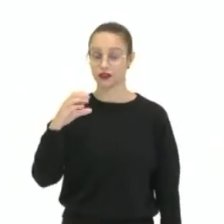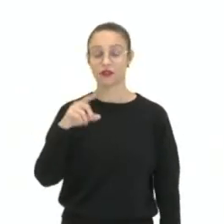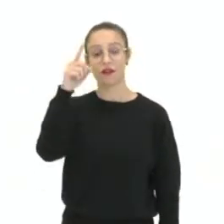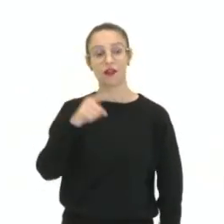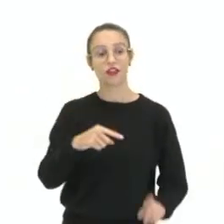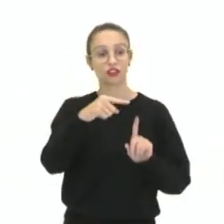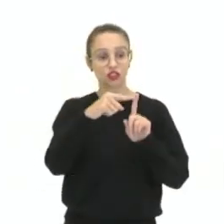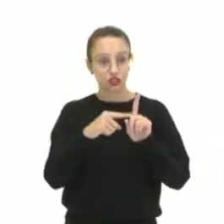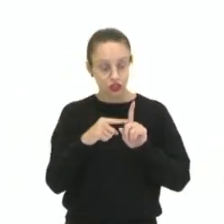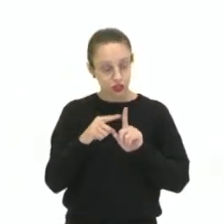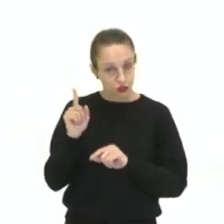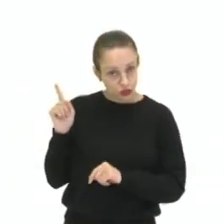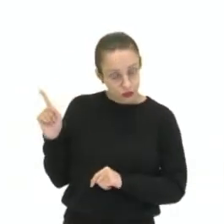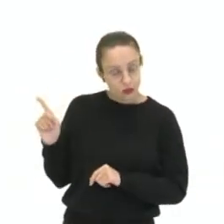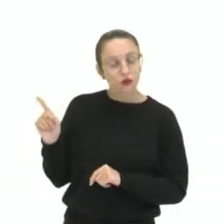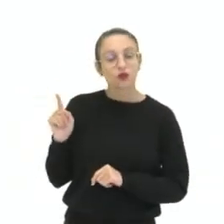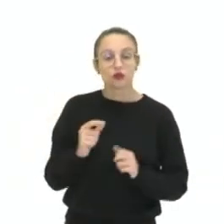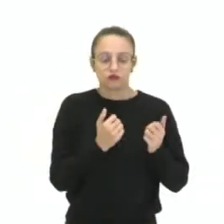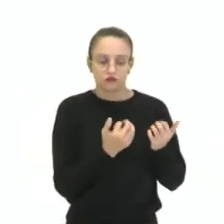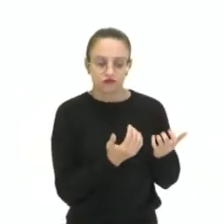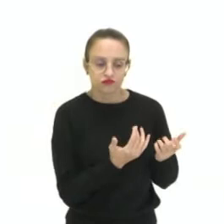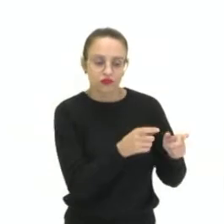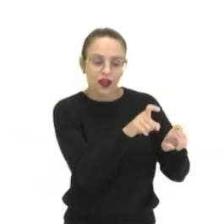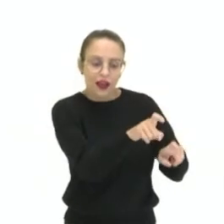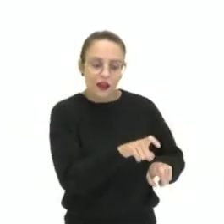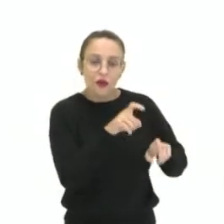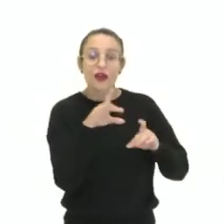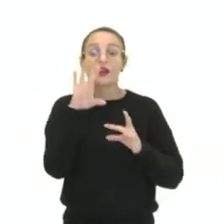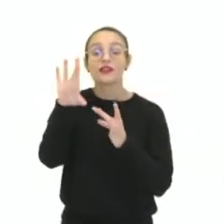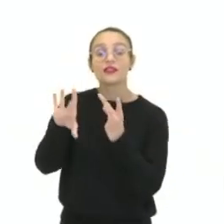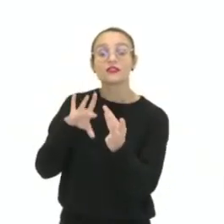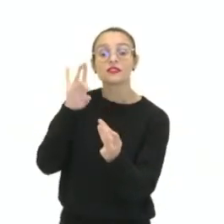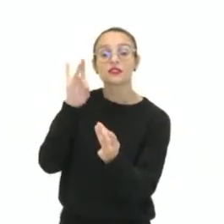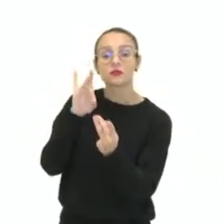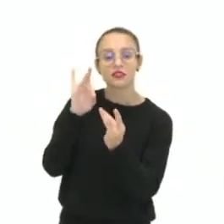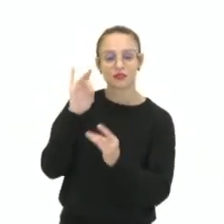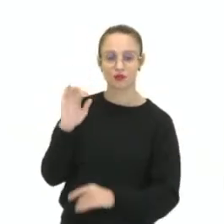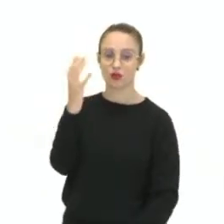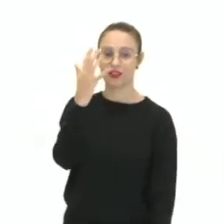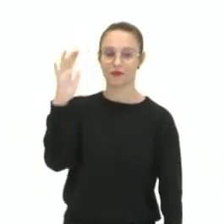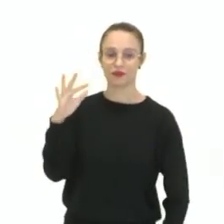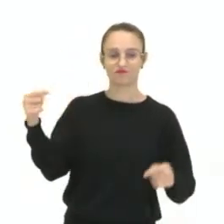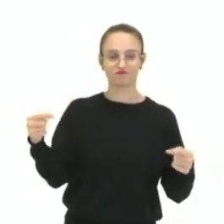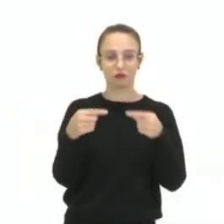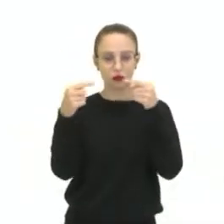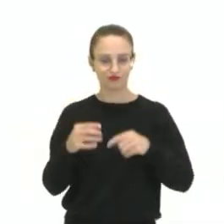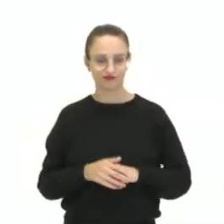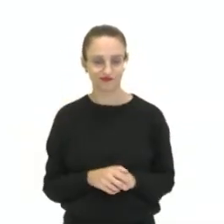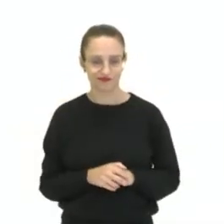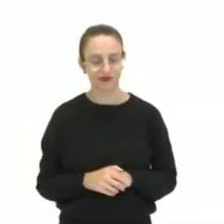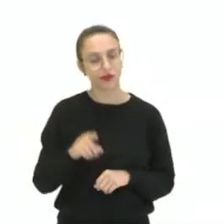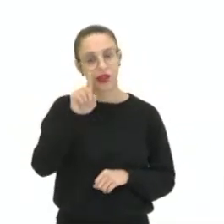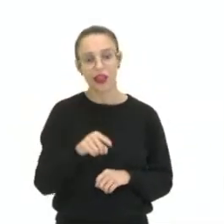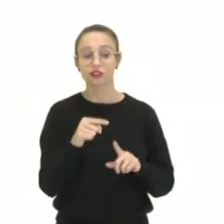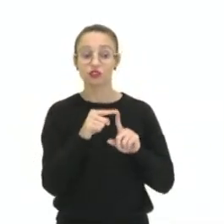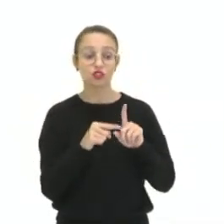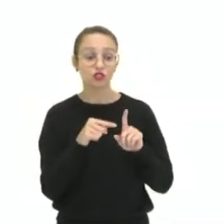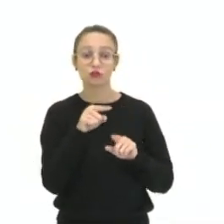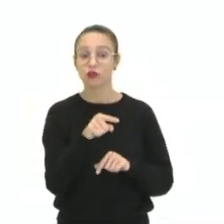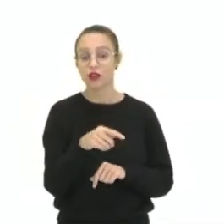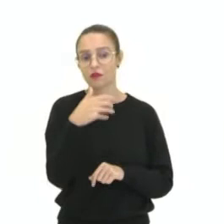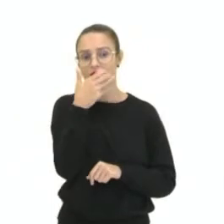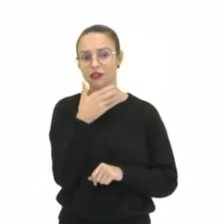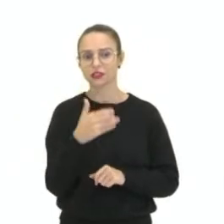de cultivo específico de um tipo de clima, né? É um tipo de planta que se